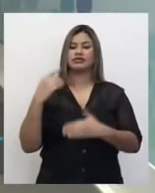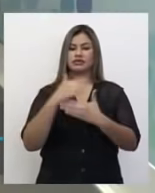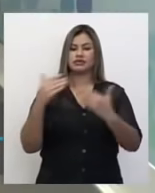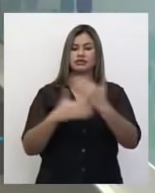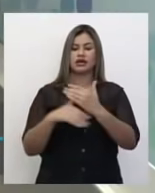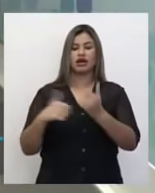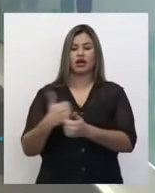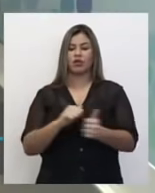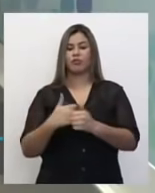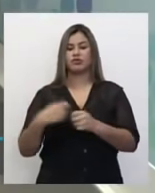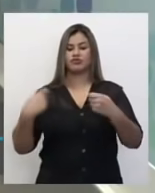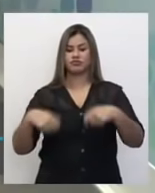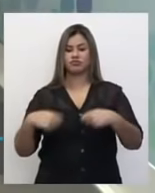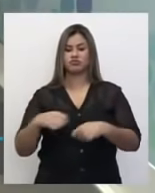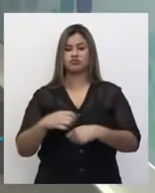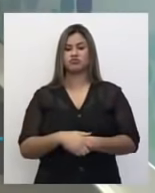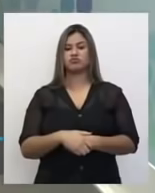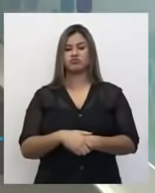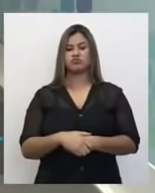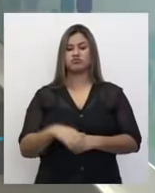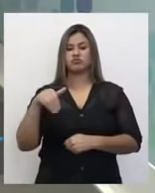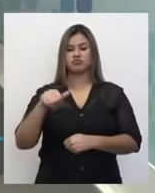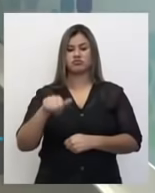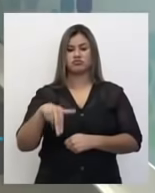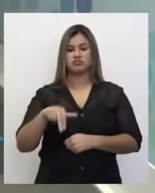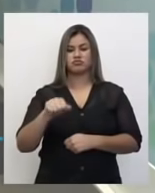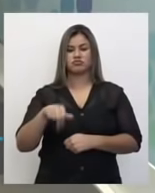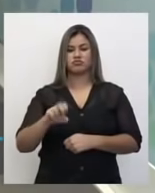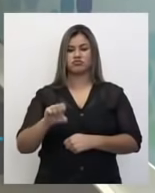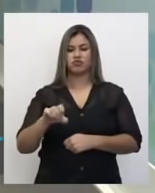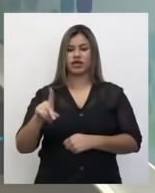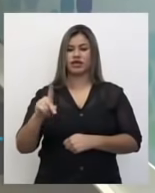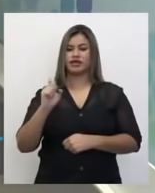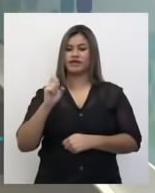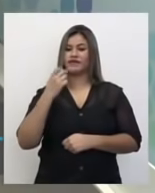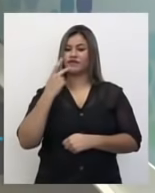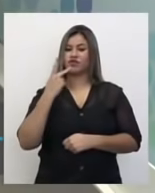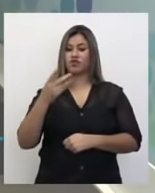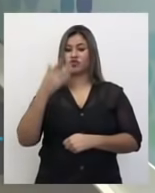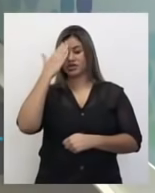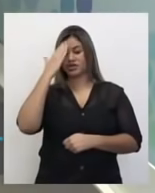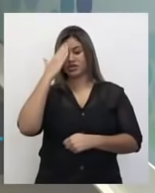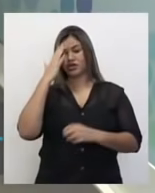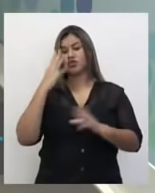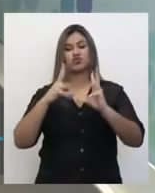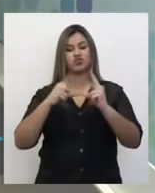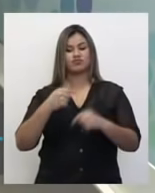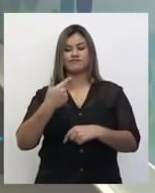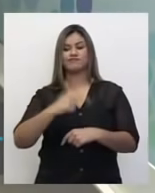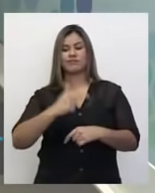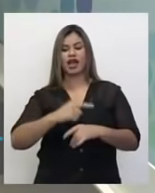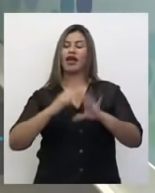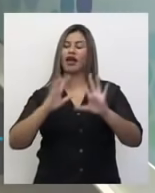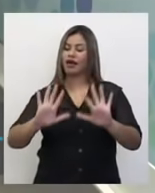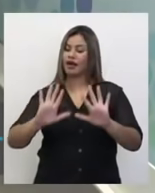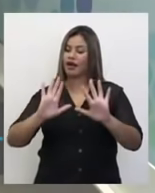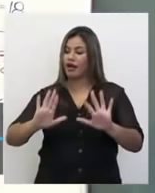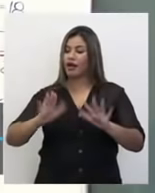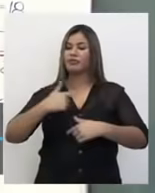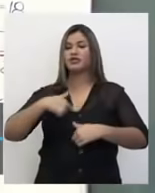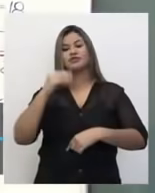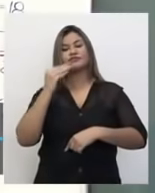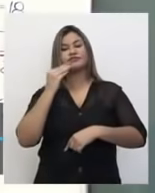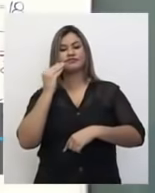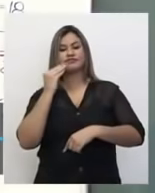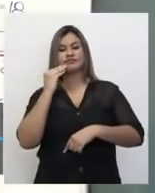acompanhar. Ó, a Emanuele falou que não entendeu muito bem. A gente tá indo. É, então assim, às vezes